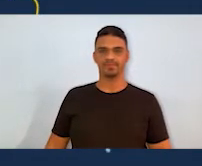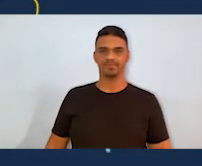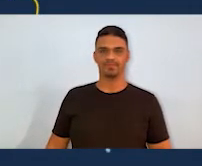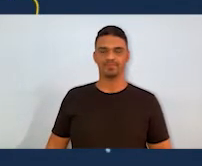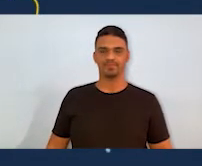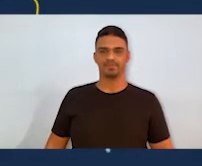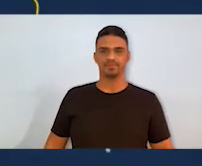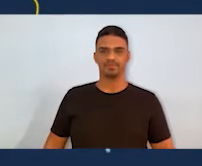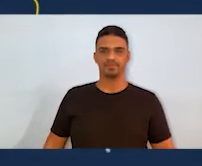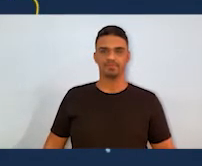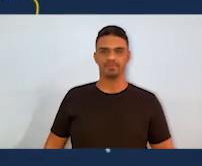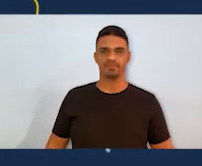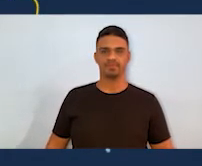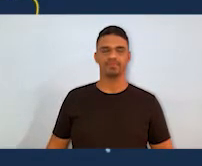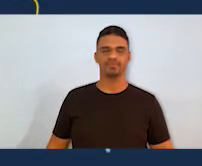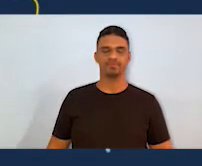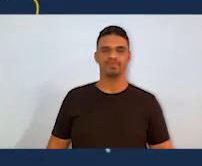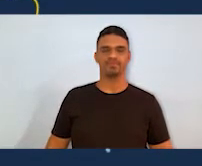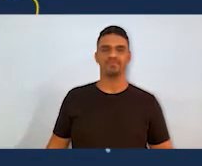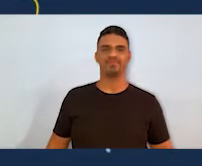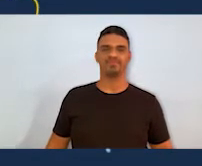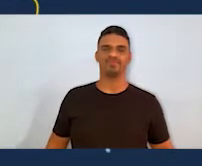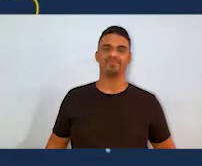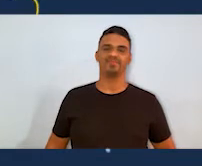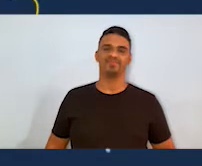Cadê aqui? Sunblack.